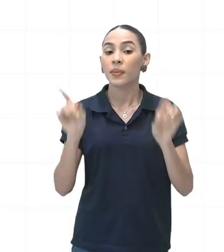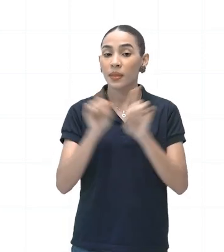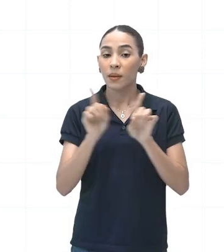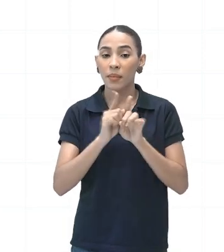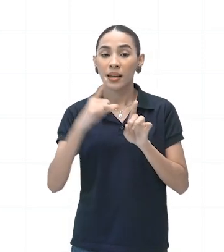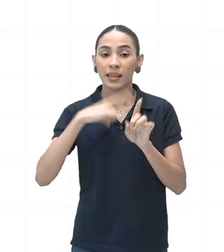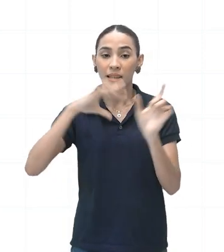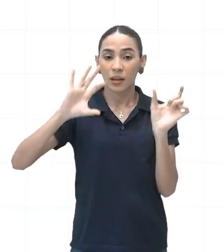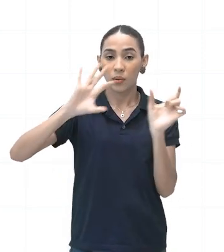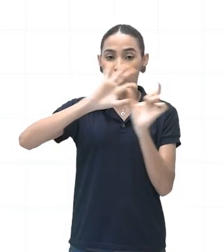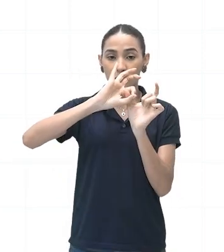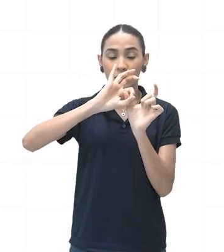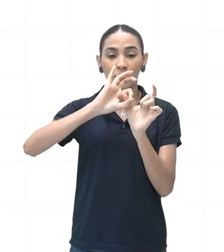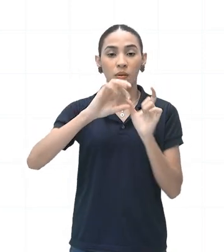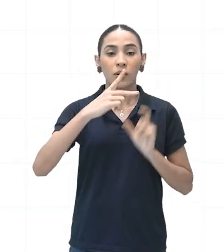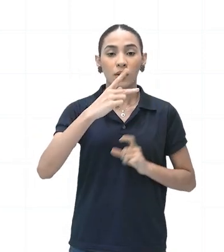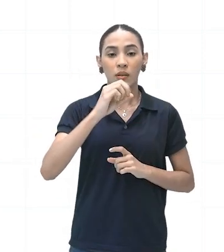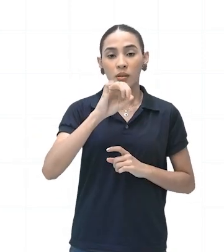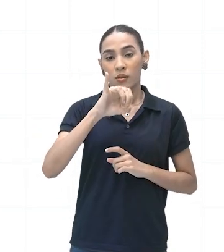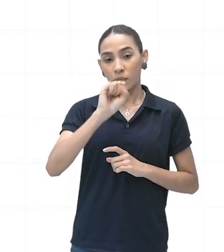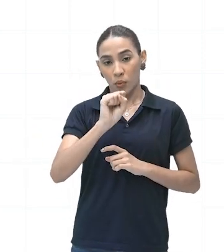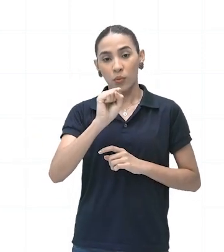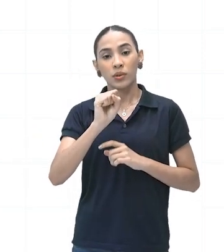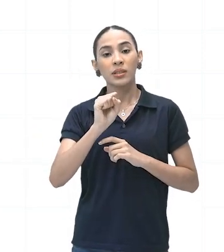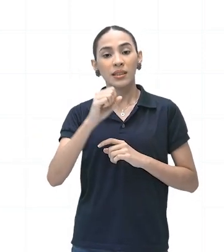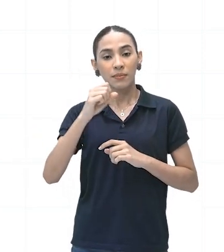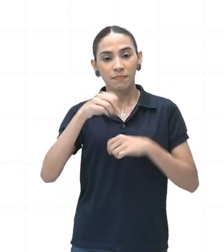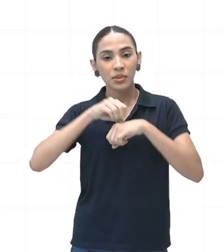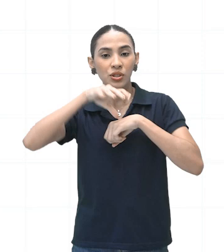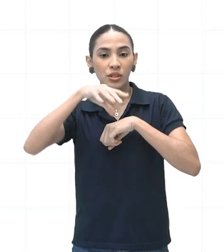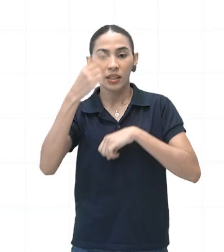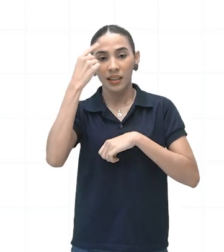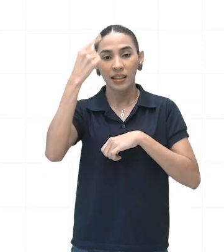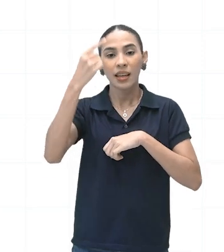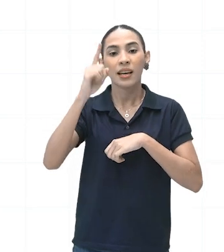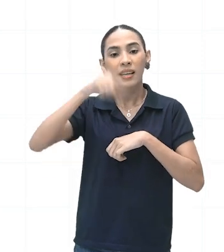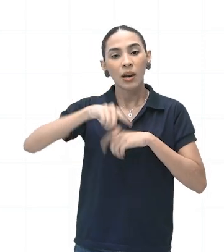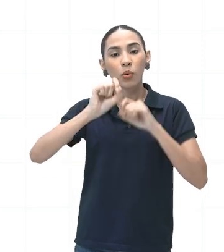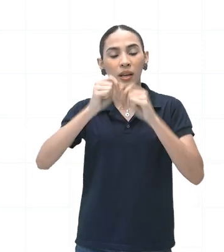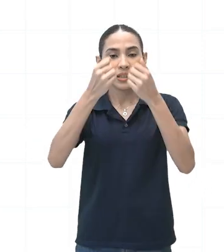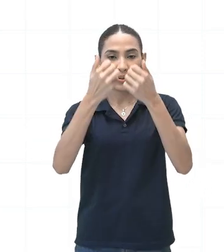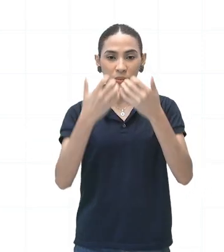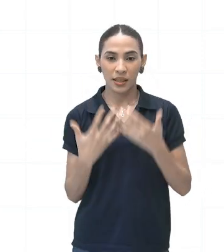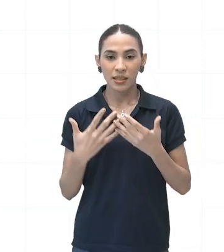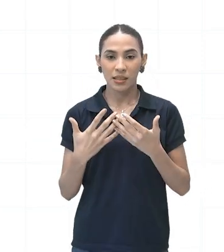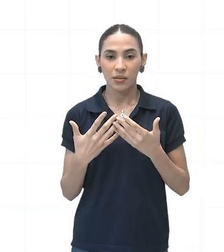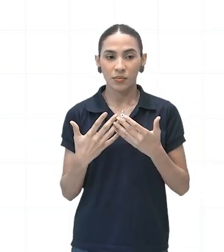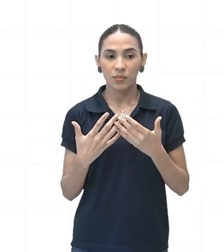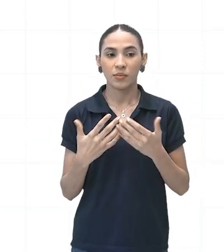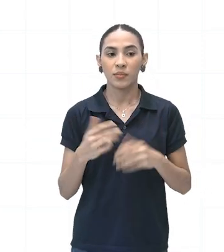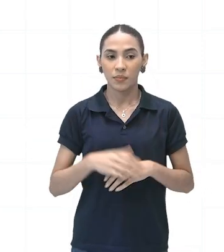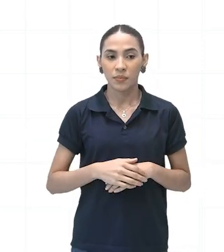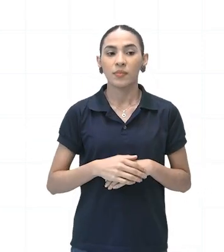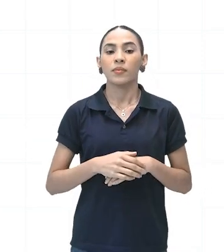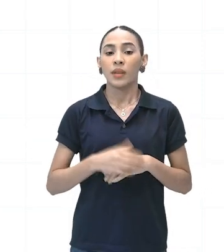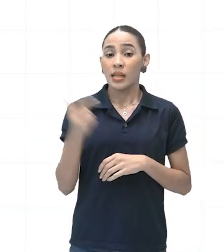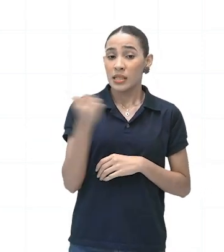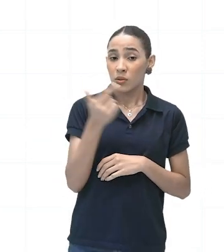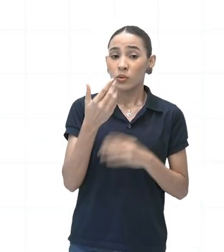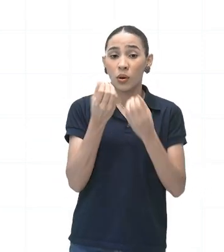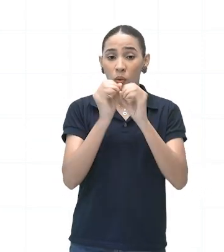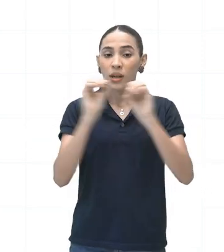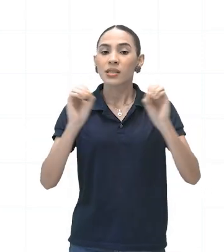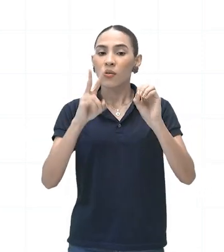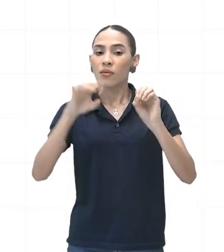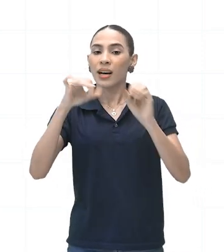a conjunção, e essa conjunção ela passa uma ideia, que é uma ideia de explicação. A minha segunda oração está